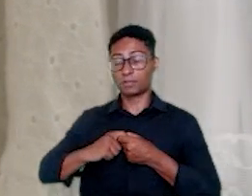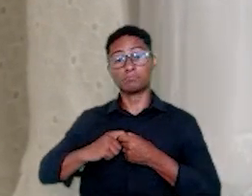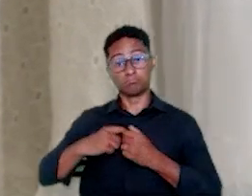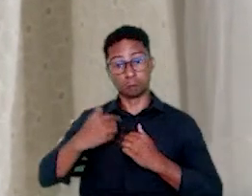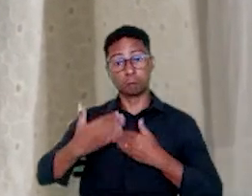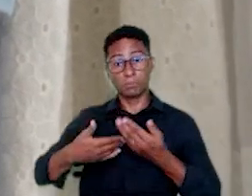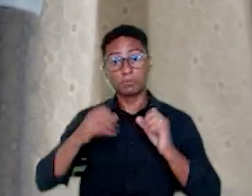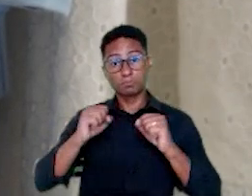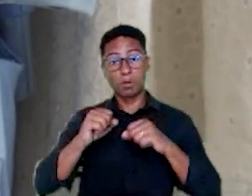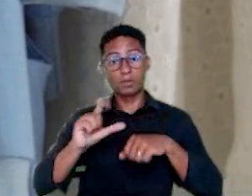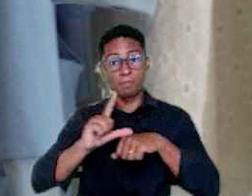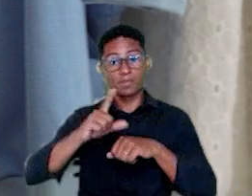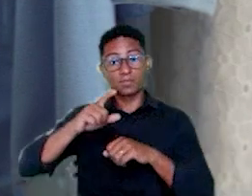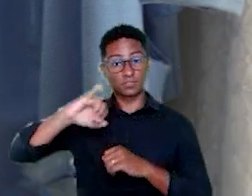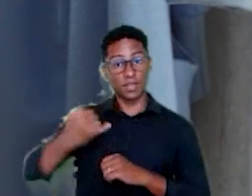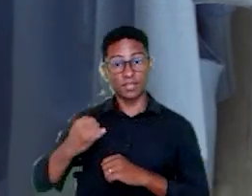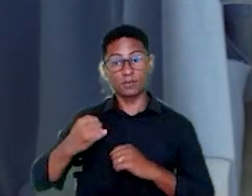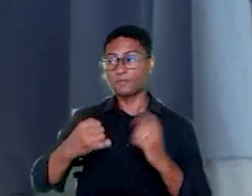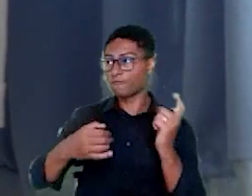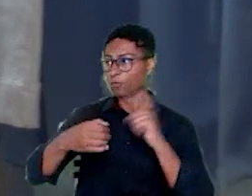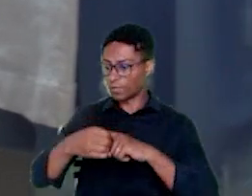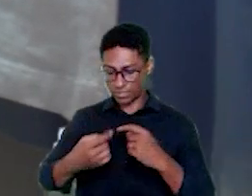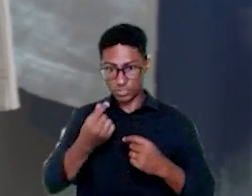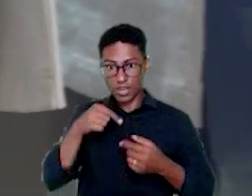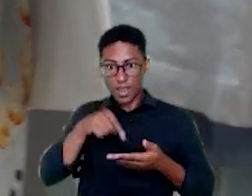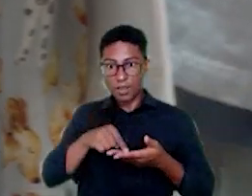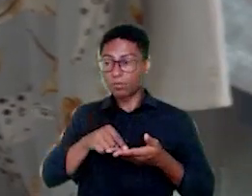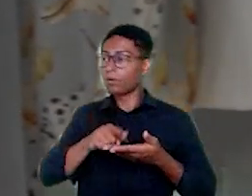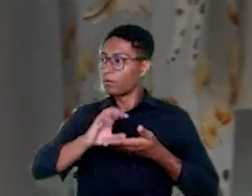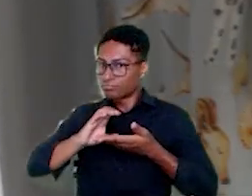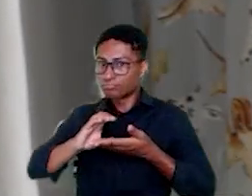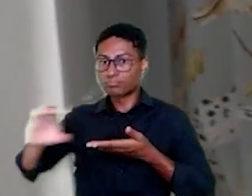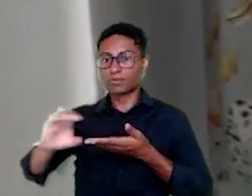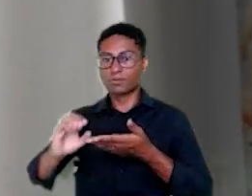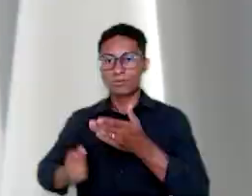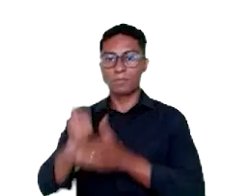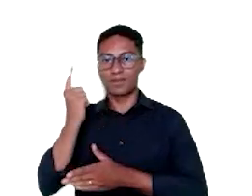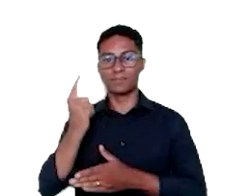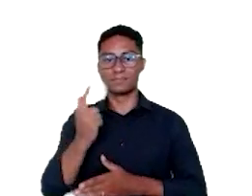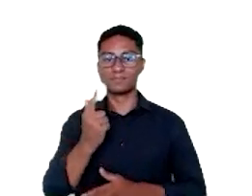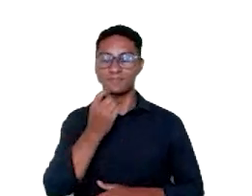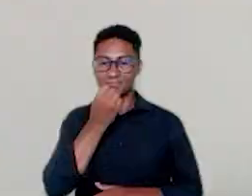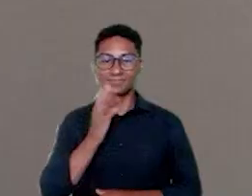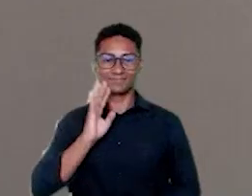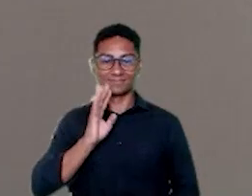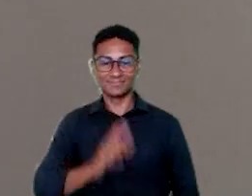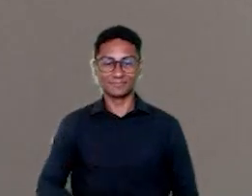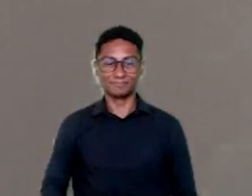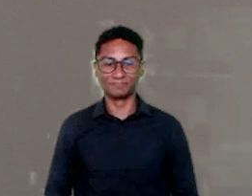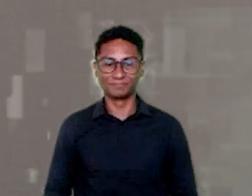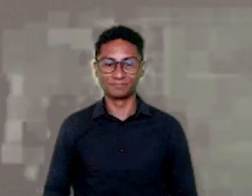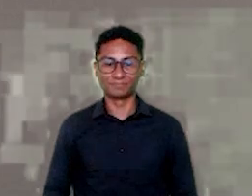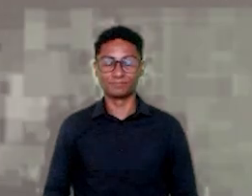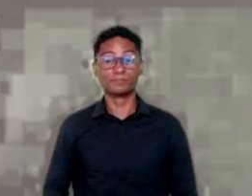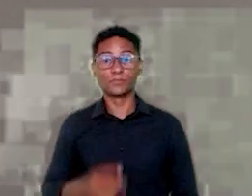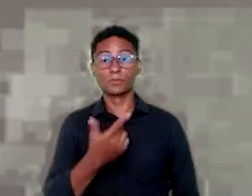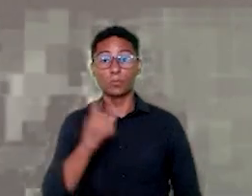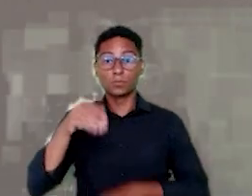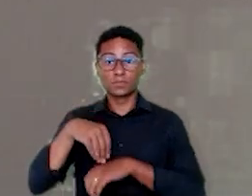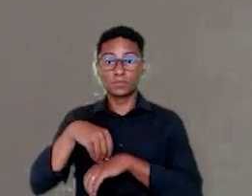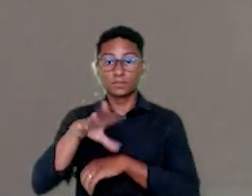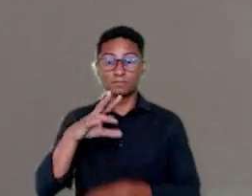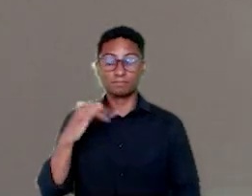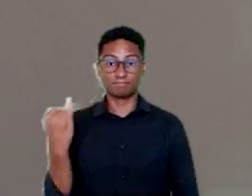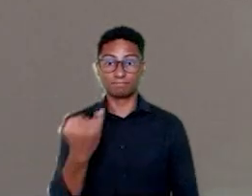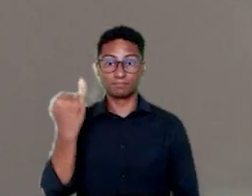Eu acho que é uma dica legal e pode ser bastante promissora. Outra dica importante é